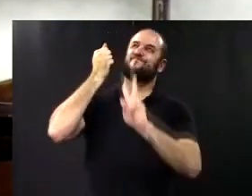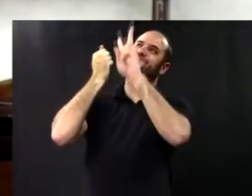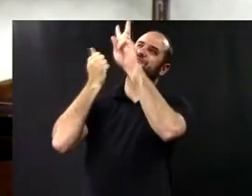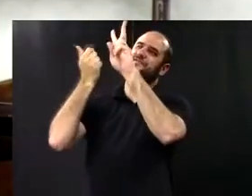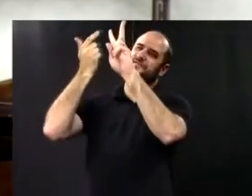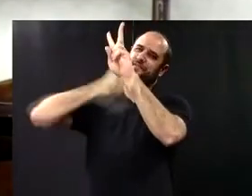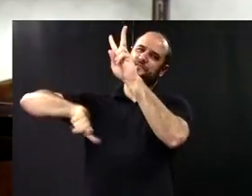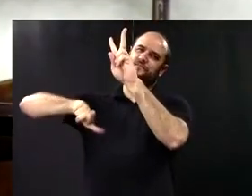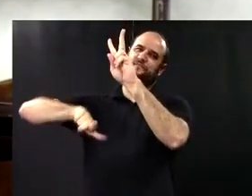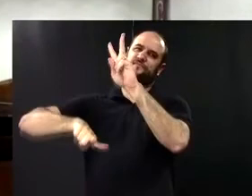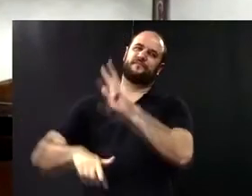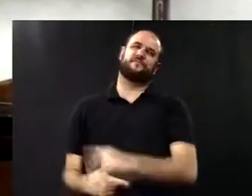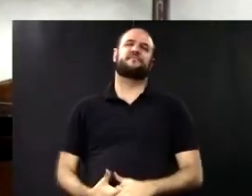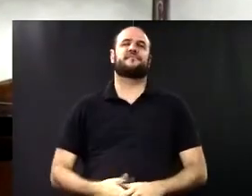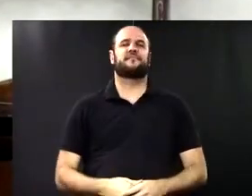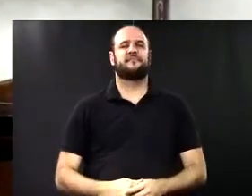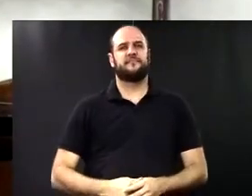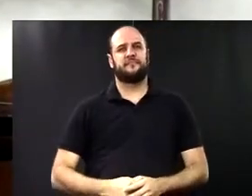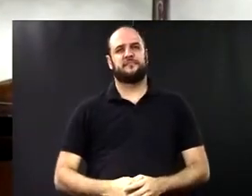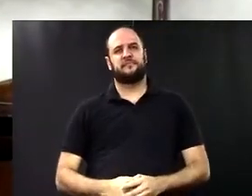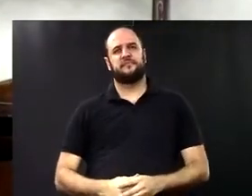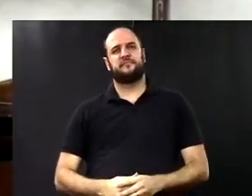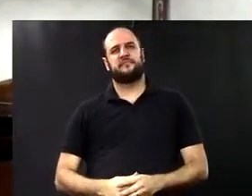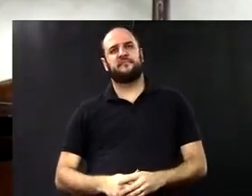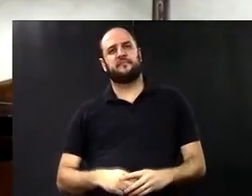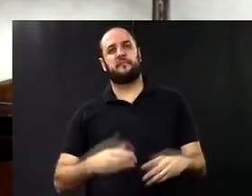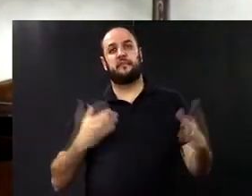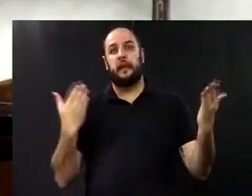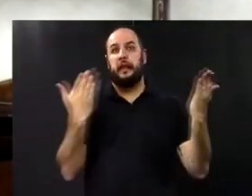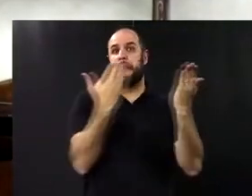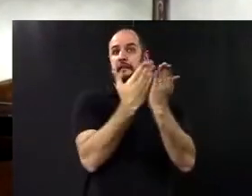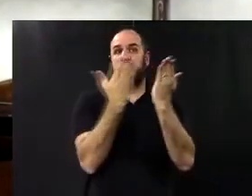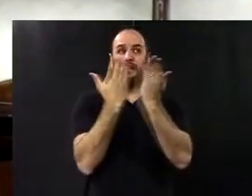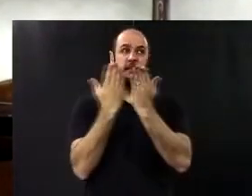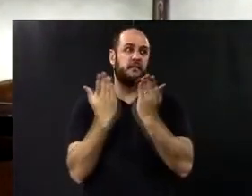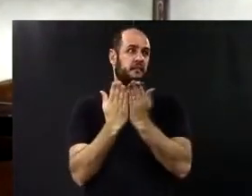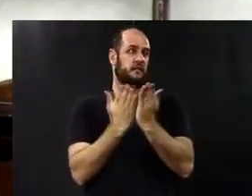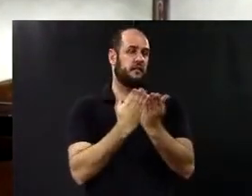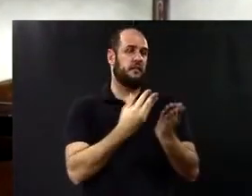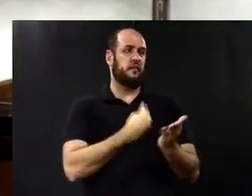Deus. Os crentes estão vivendo